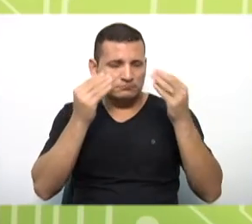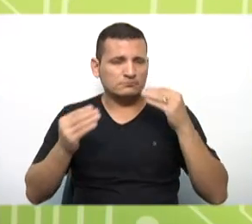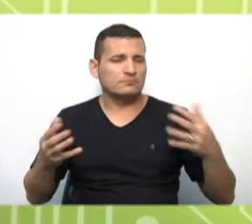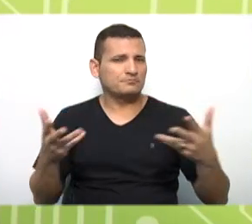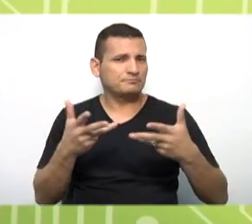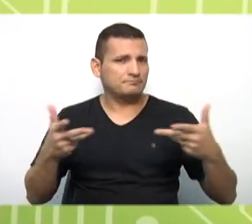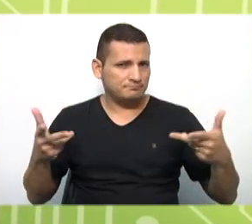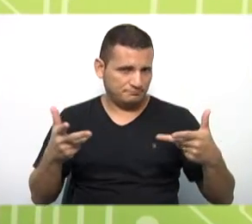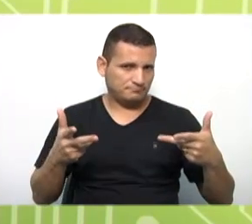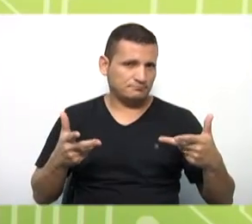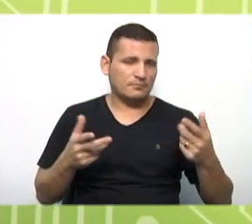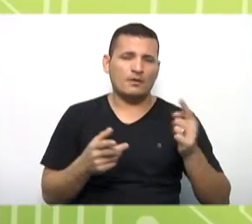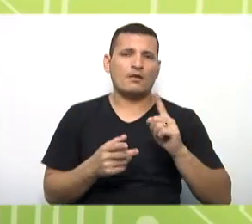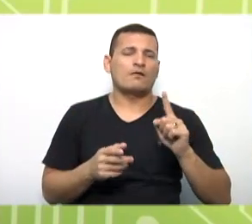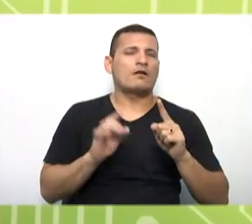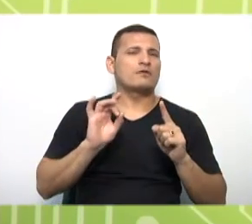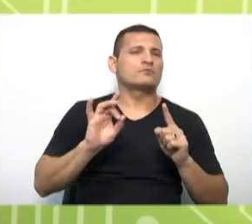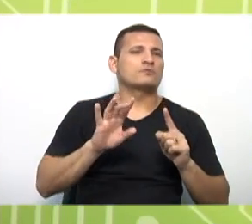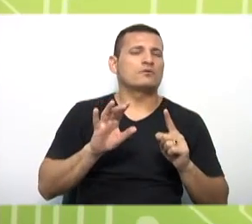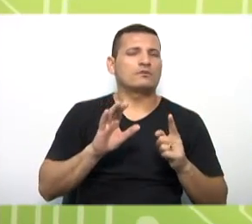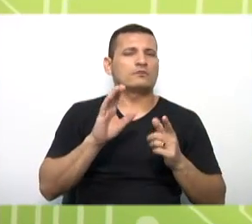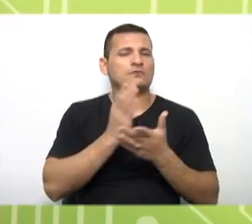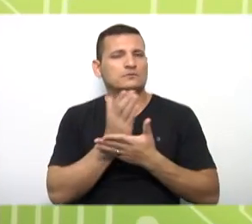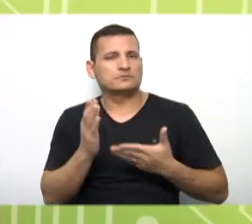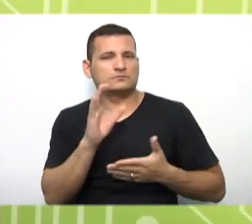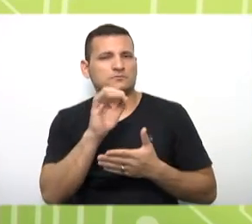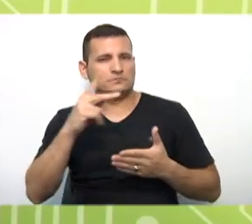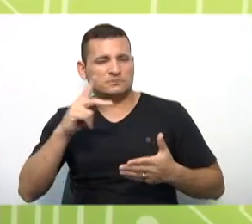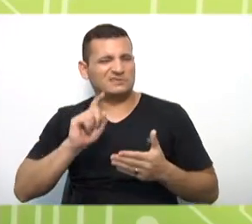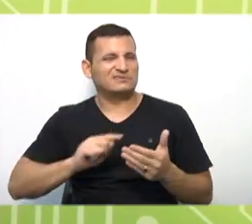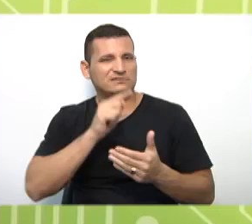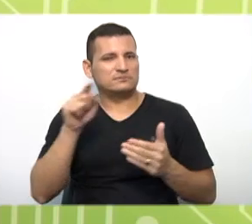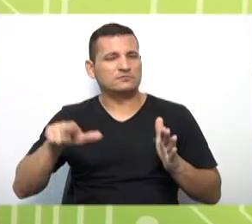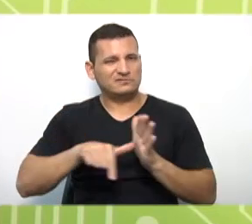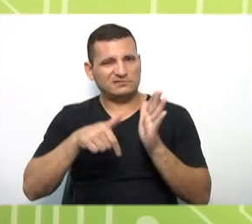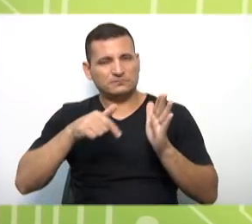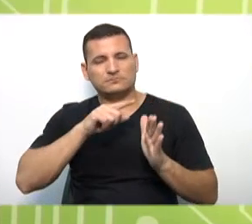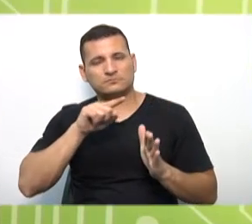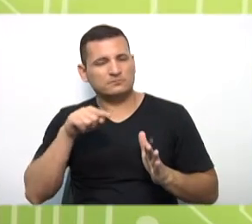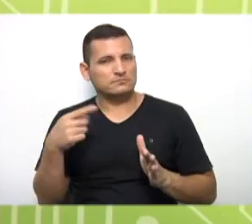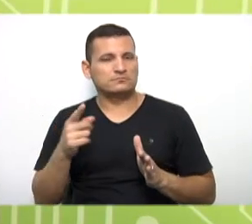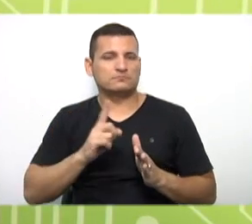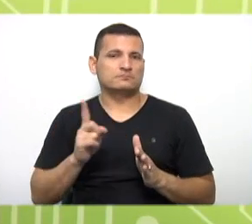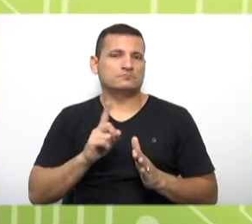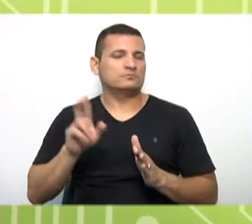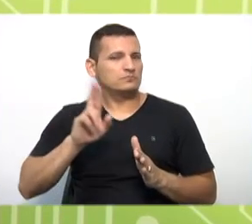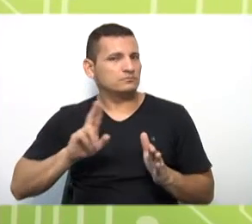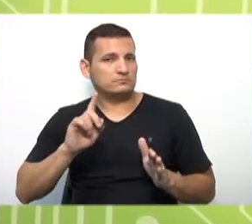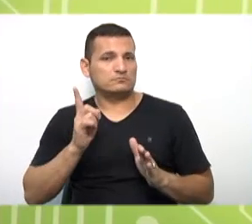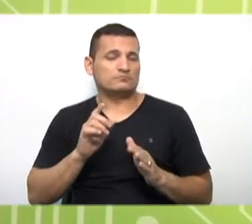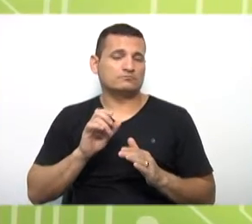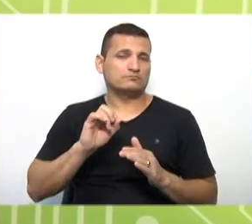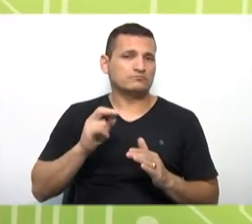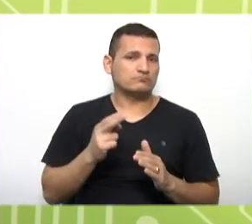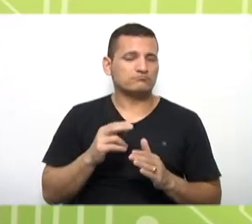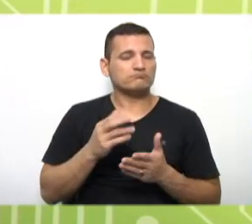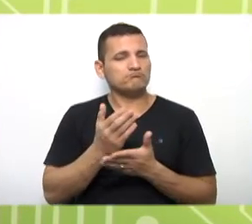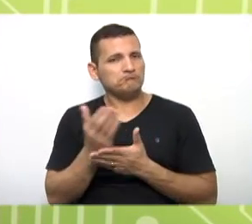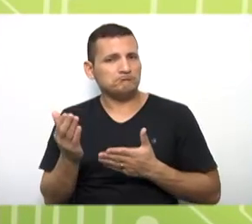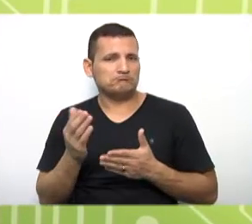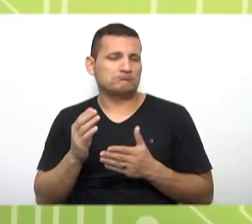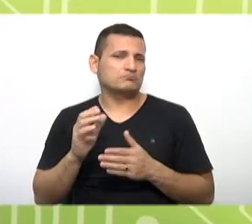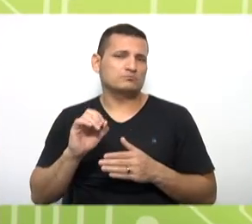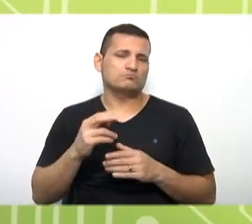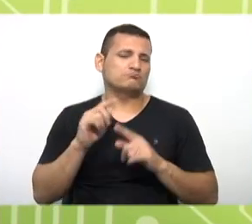só quando vocês forem iniciar a cooperativa de vocês ou iniciar um empreendimento ou ir trabalhar